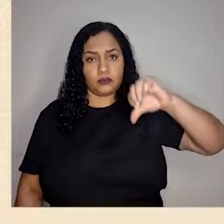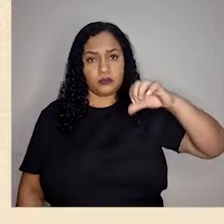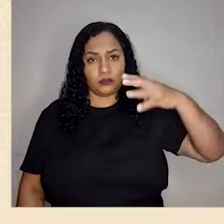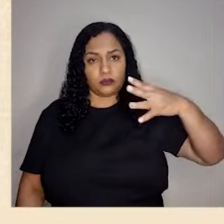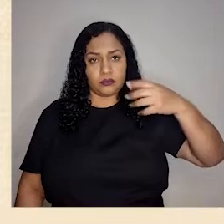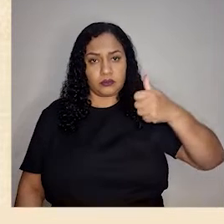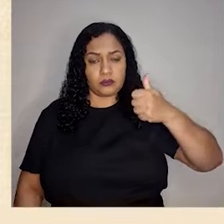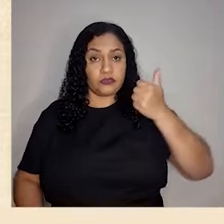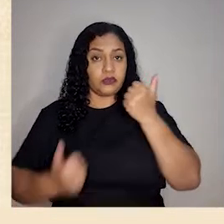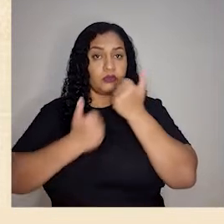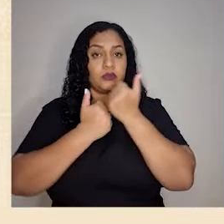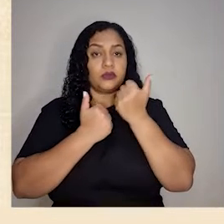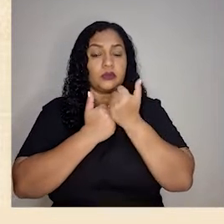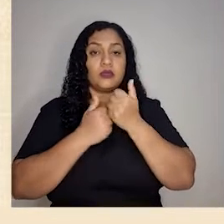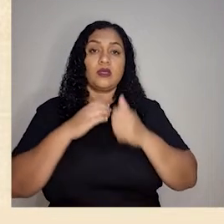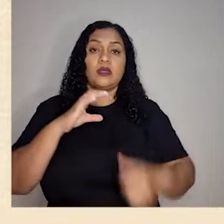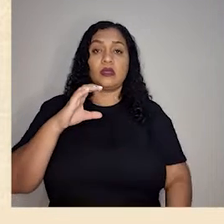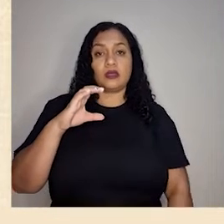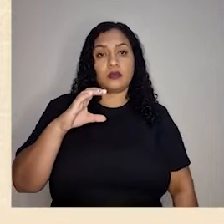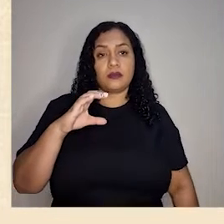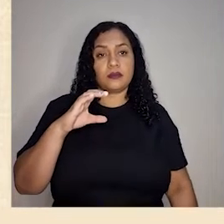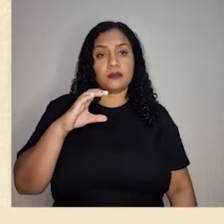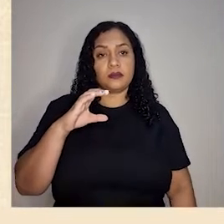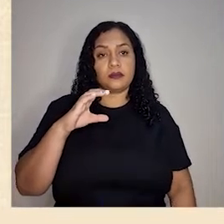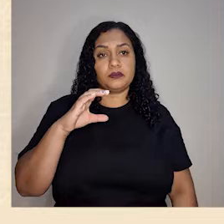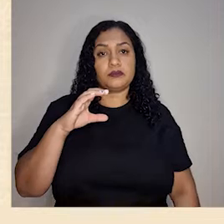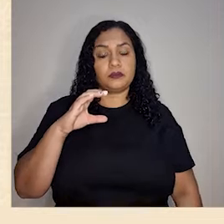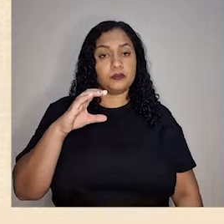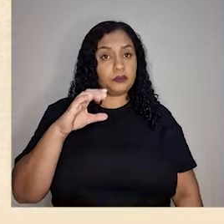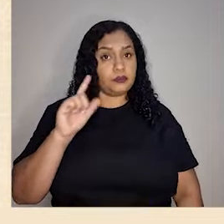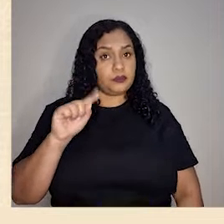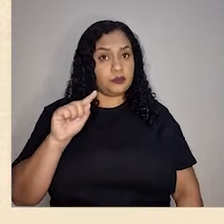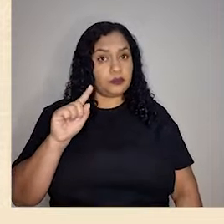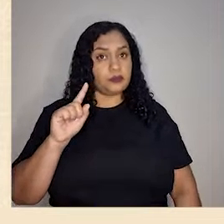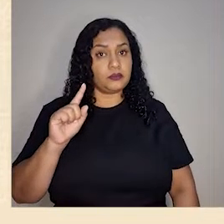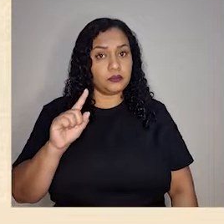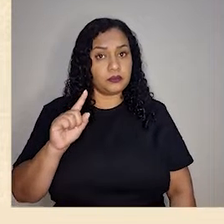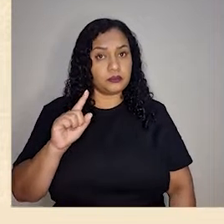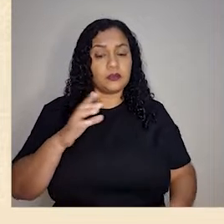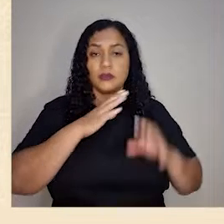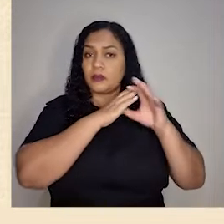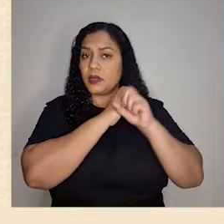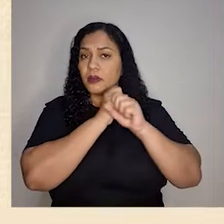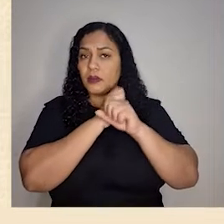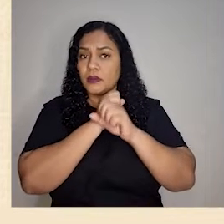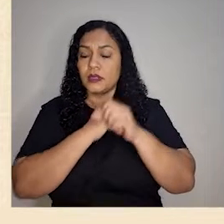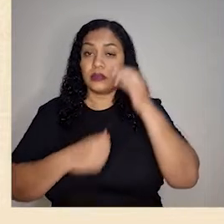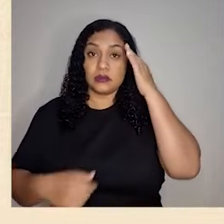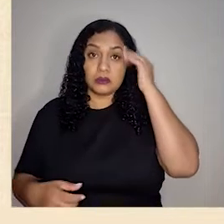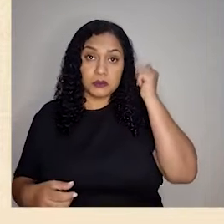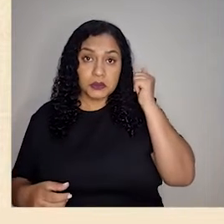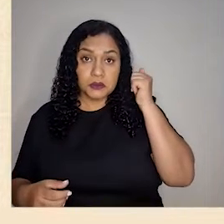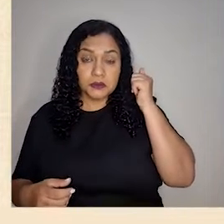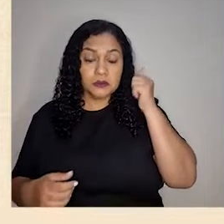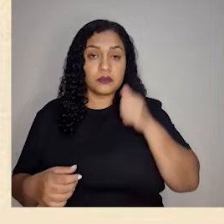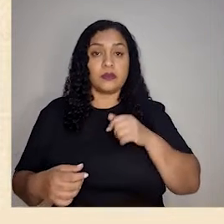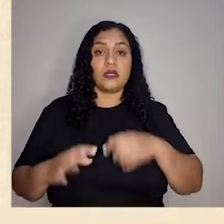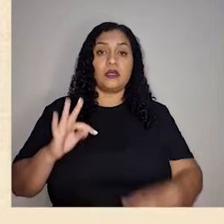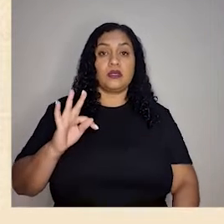substituir aqui o capital é o que a gente quer calcular